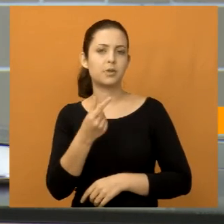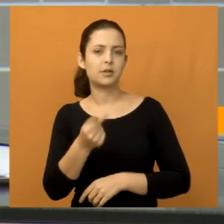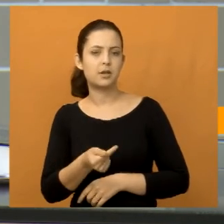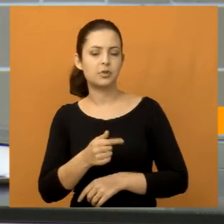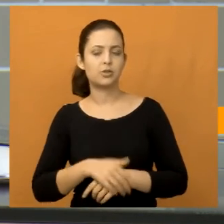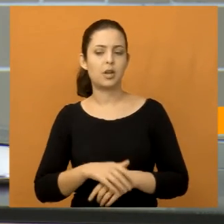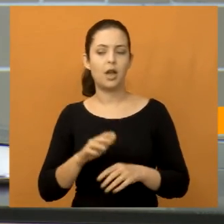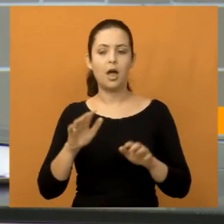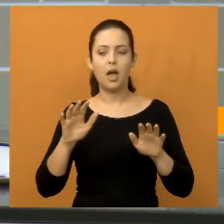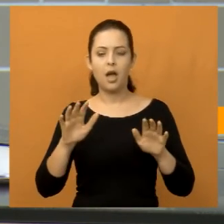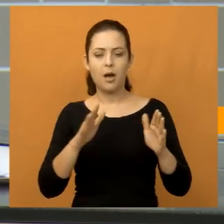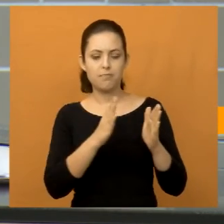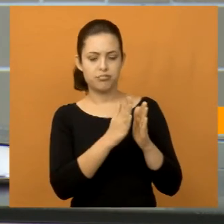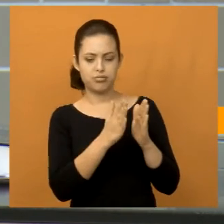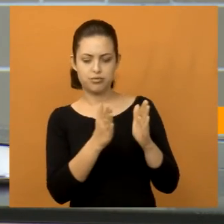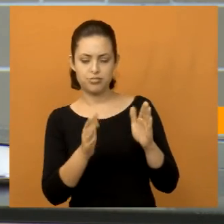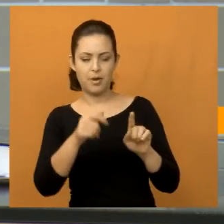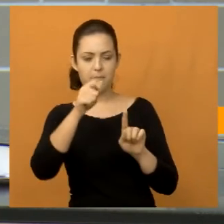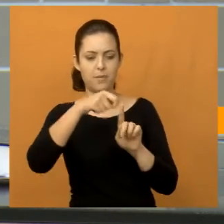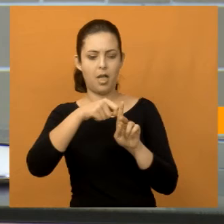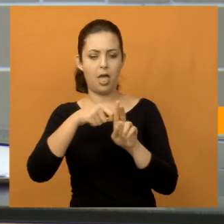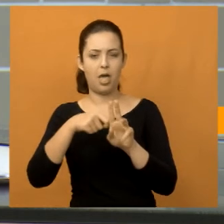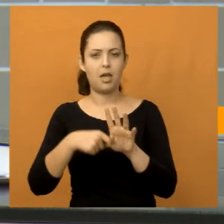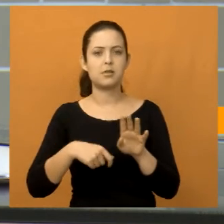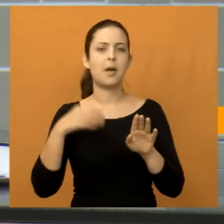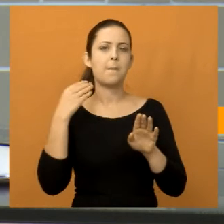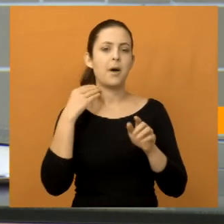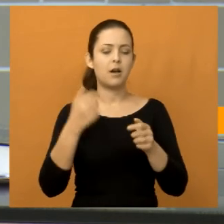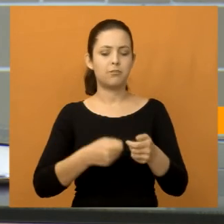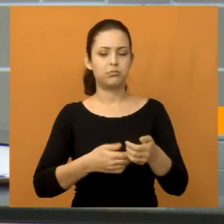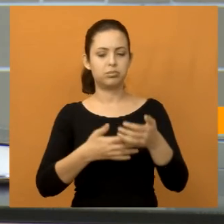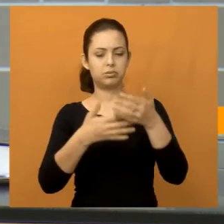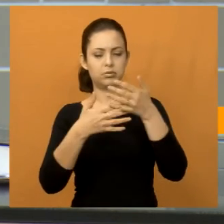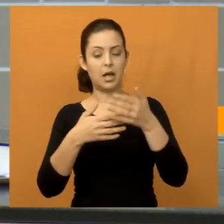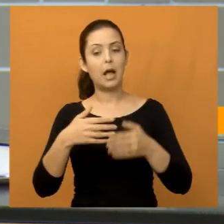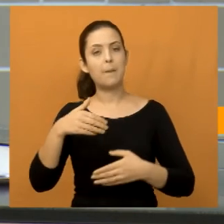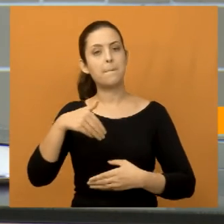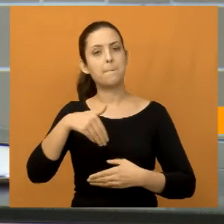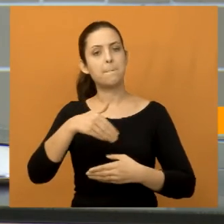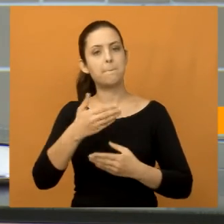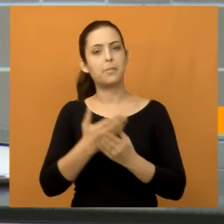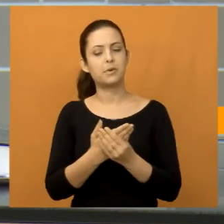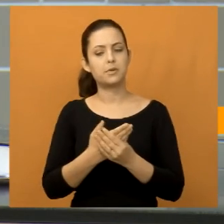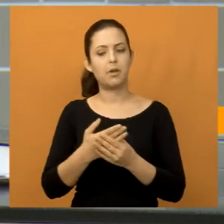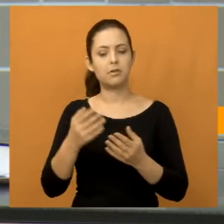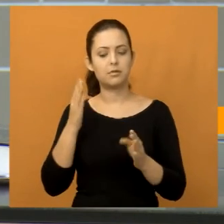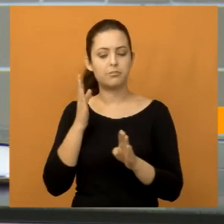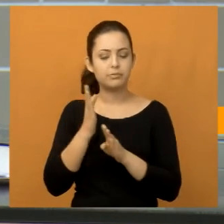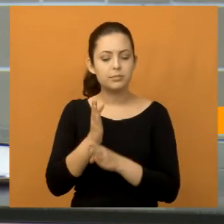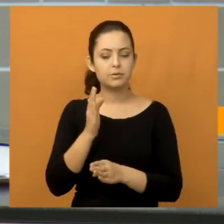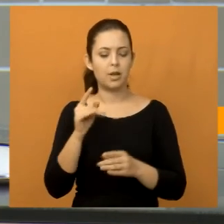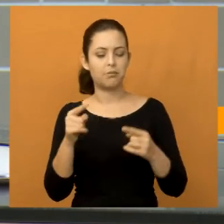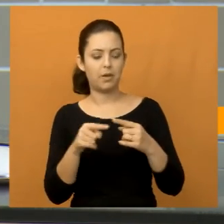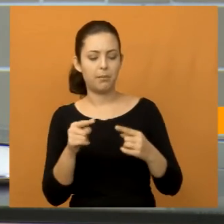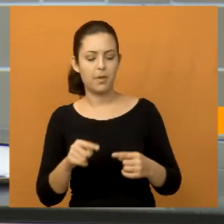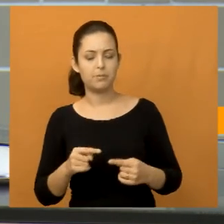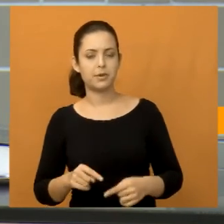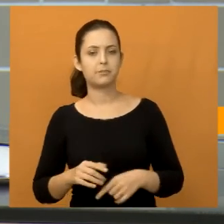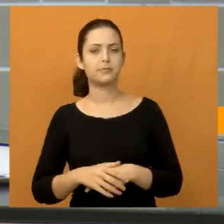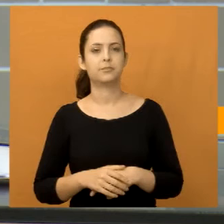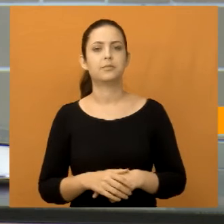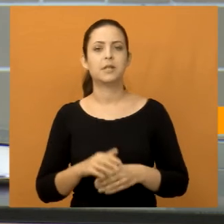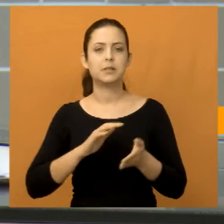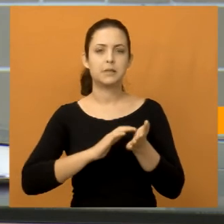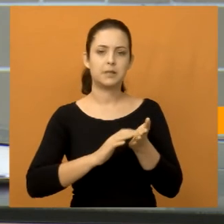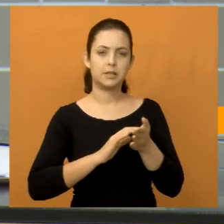a conferir as movimentações financeiras no contexto dos autos. Após providência da Secretaria